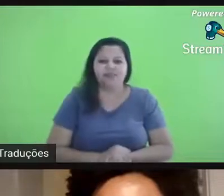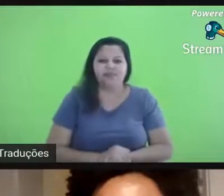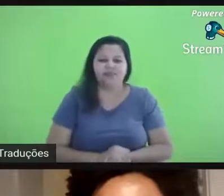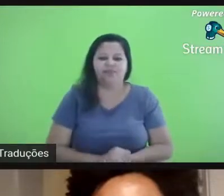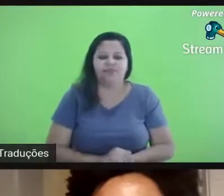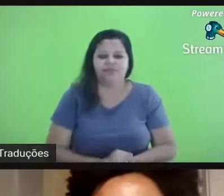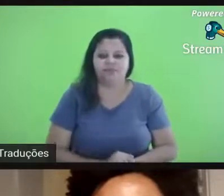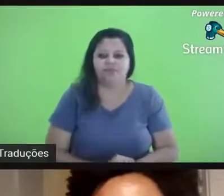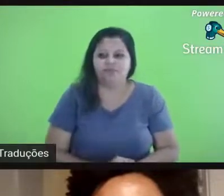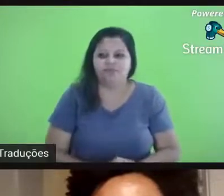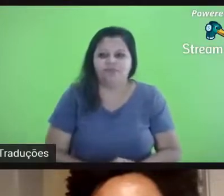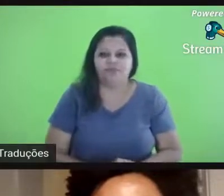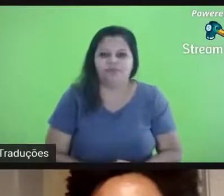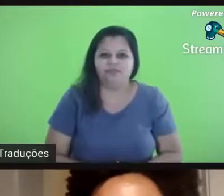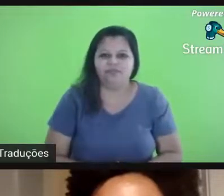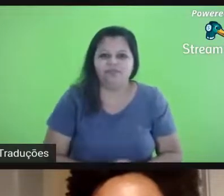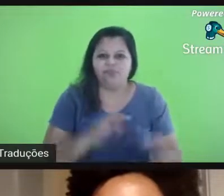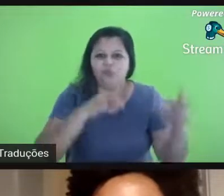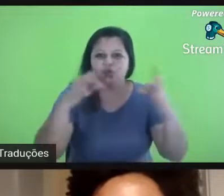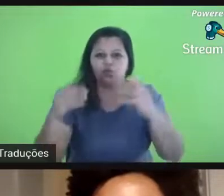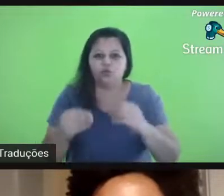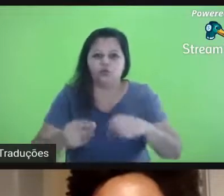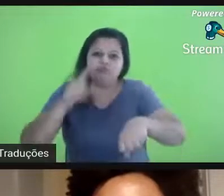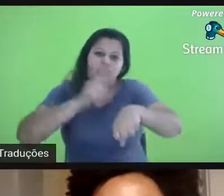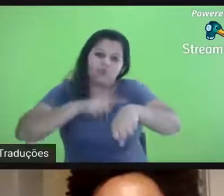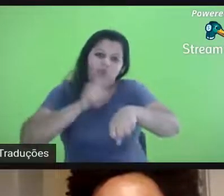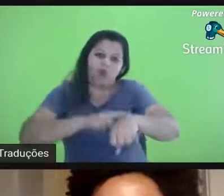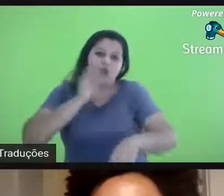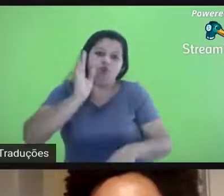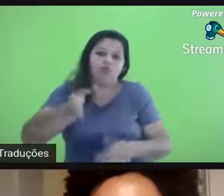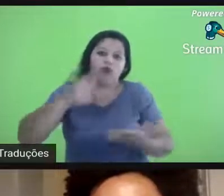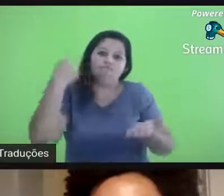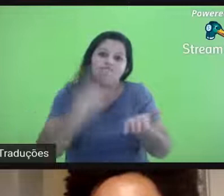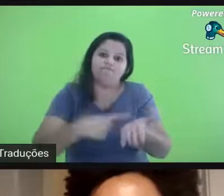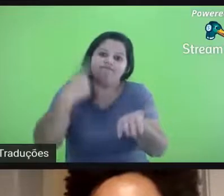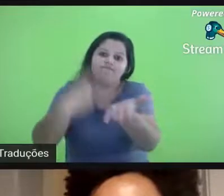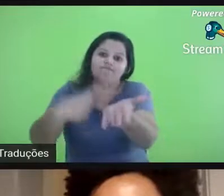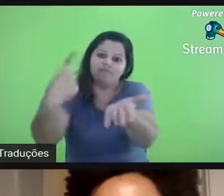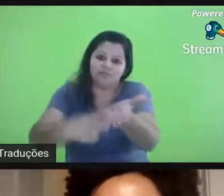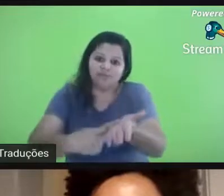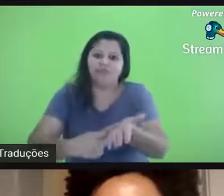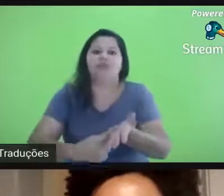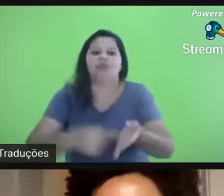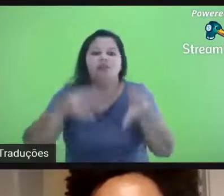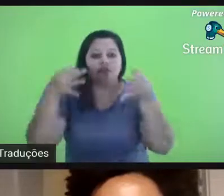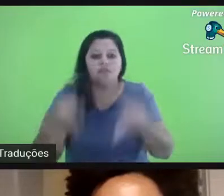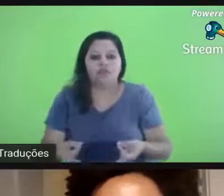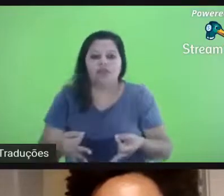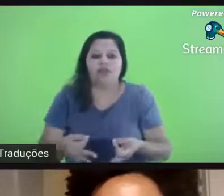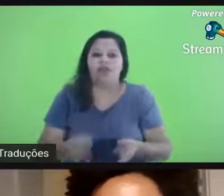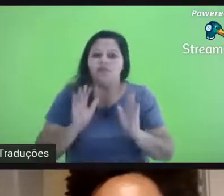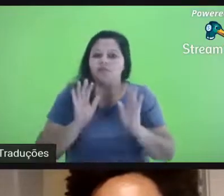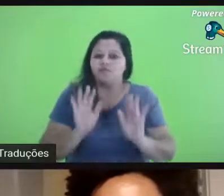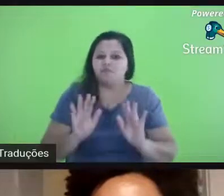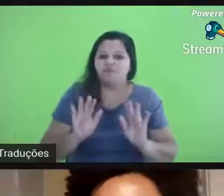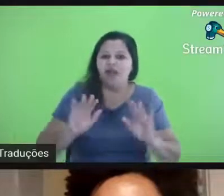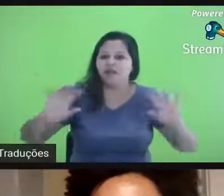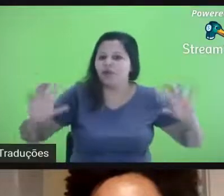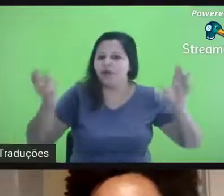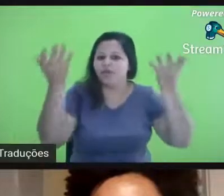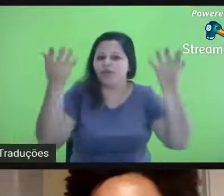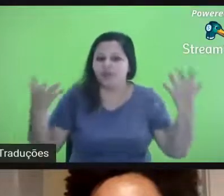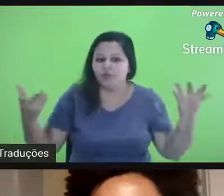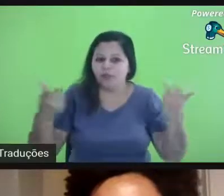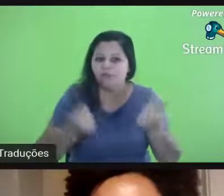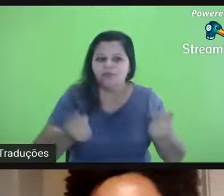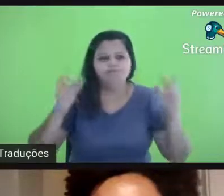todo mundo, lógico, com os horários agendados, vá também nessa exposição maravilhosa, porque é de... Eu espero